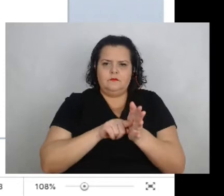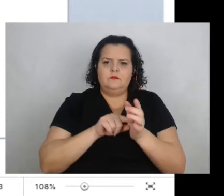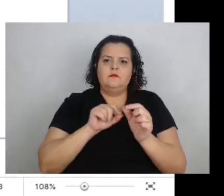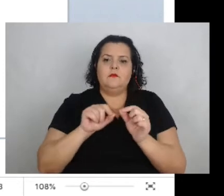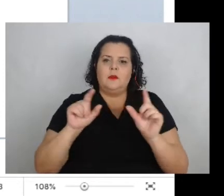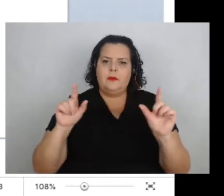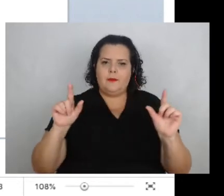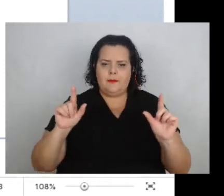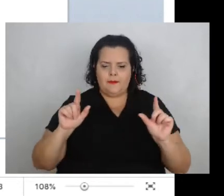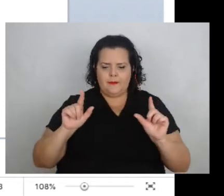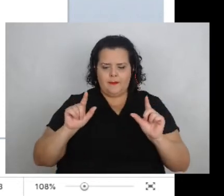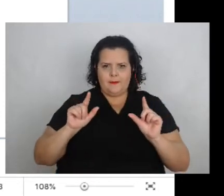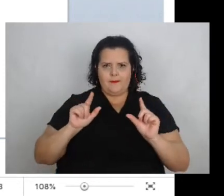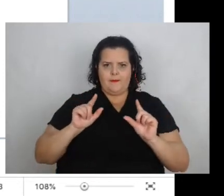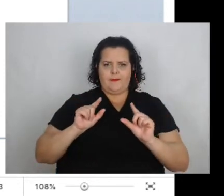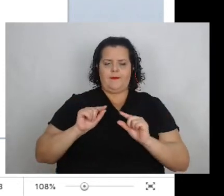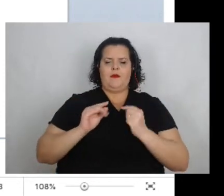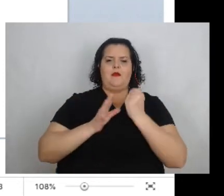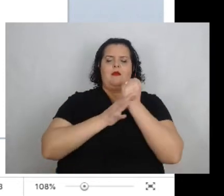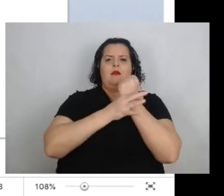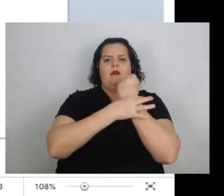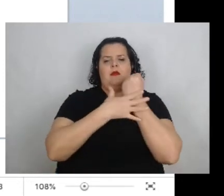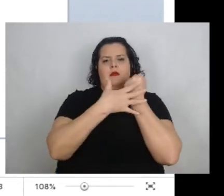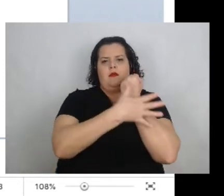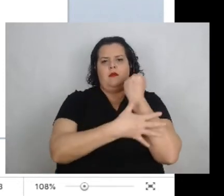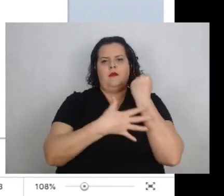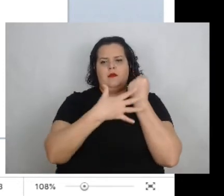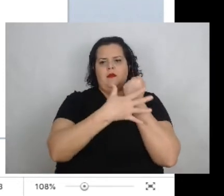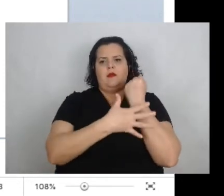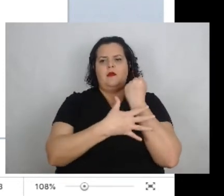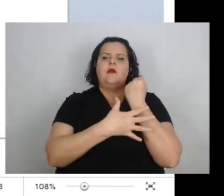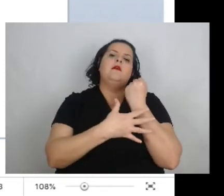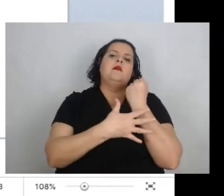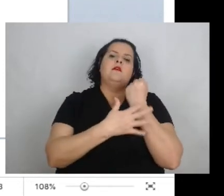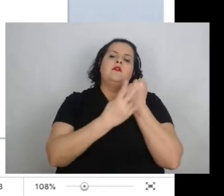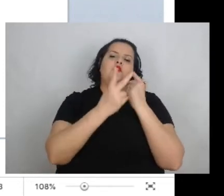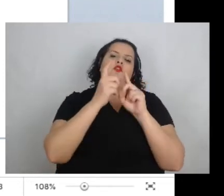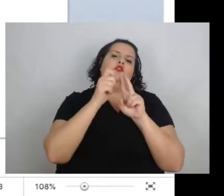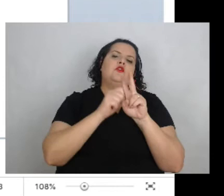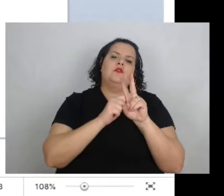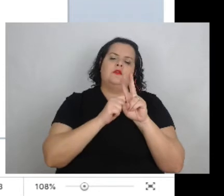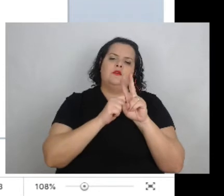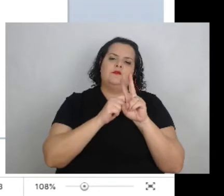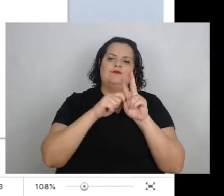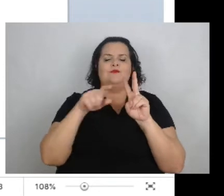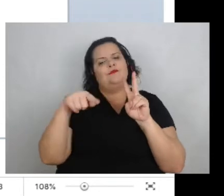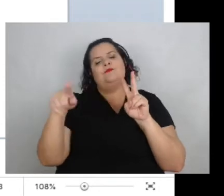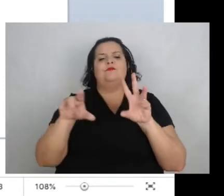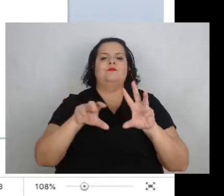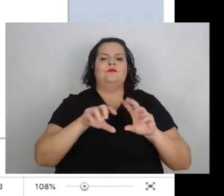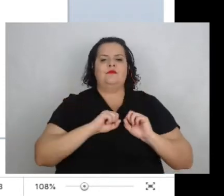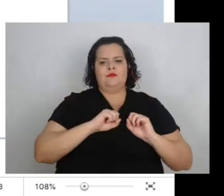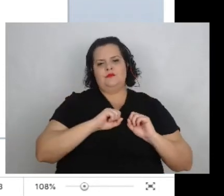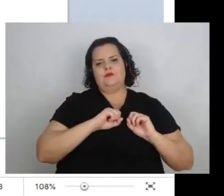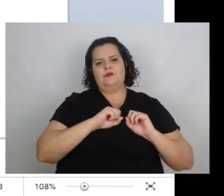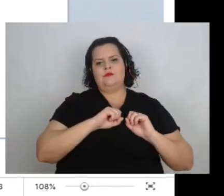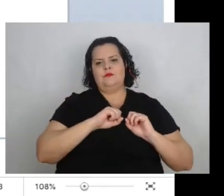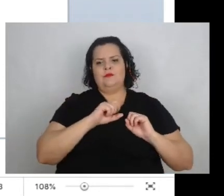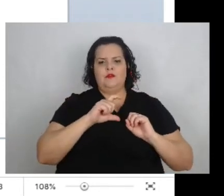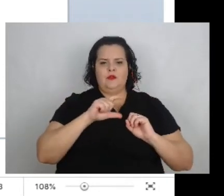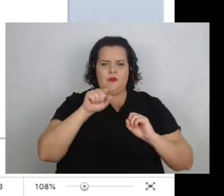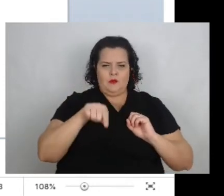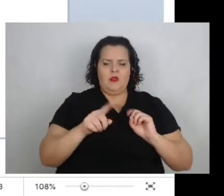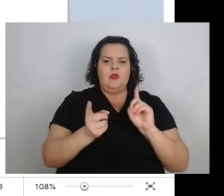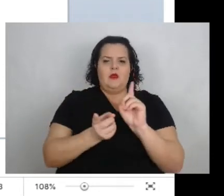anticorpos em torno de 2 meses após a infecção, e aqui é com 3 meses em diferentes pacientes com